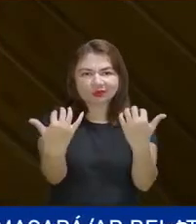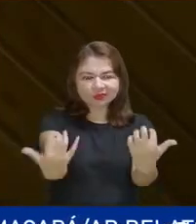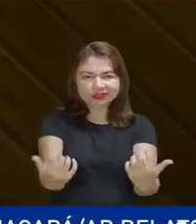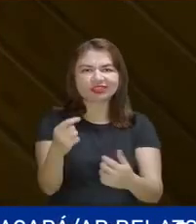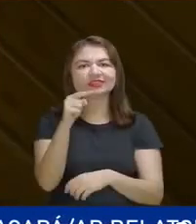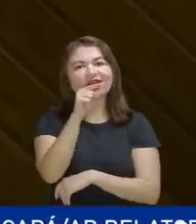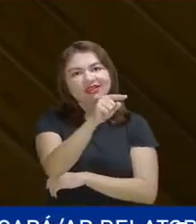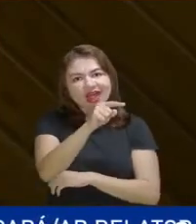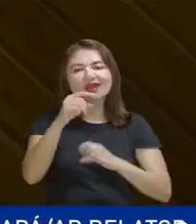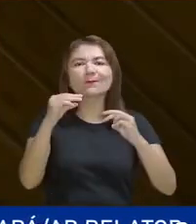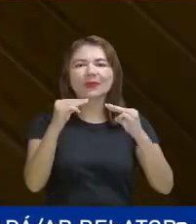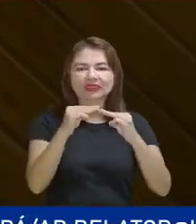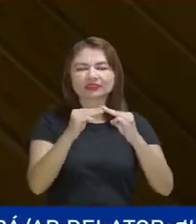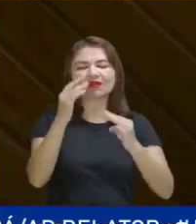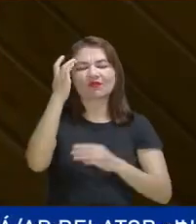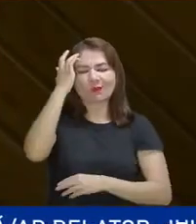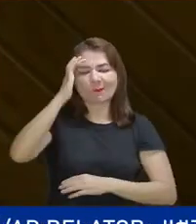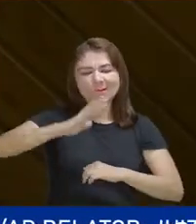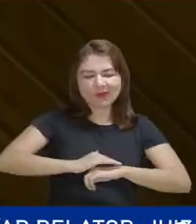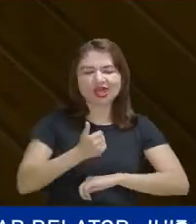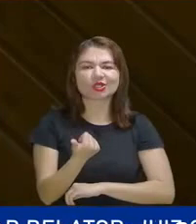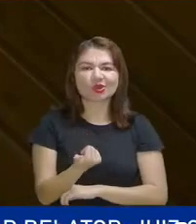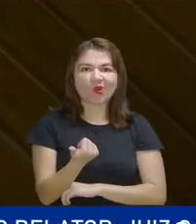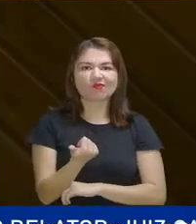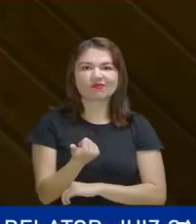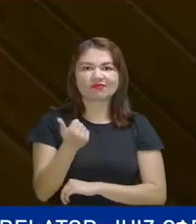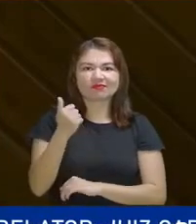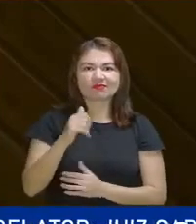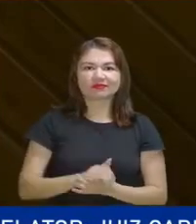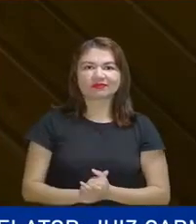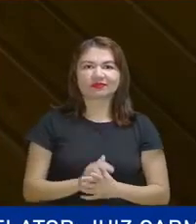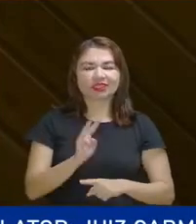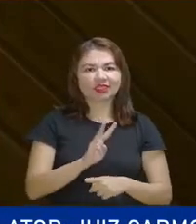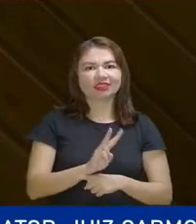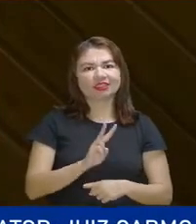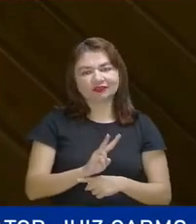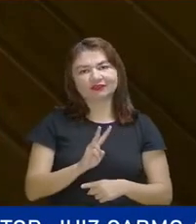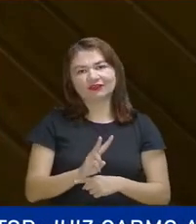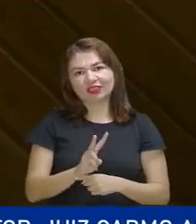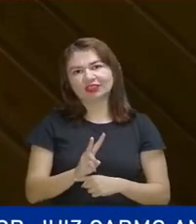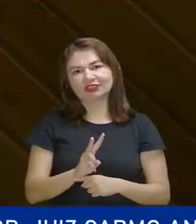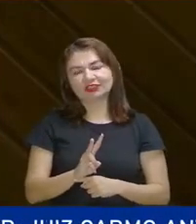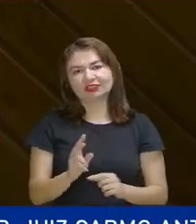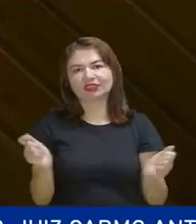Mazagão, facilitou para que a ampla defesa pudesse ser exercida, Excelência. Muito obrigado em nome de todos os réus.